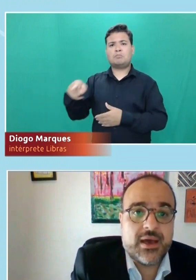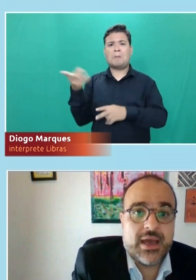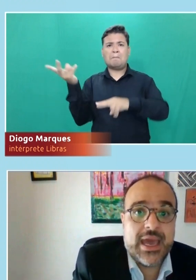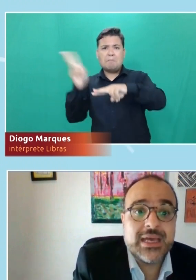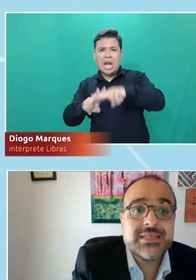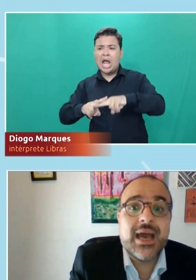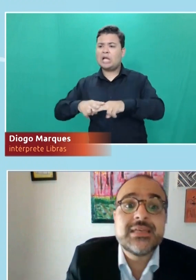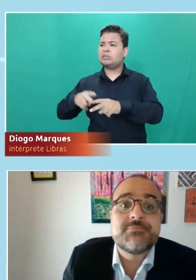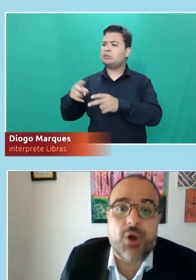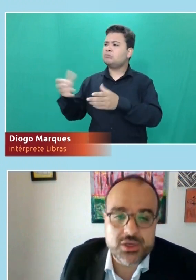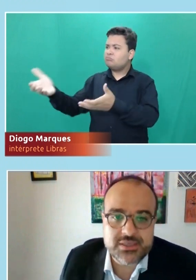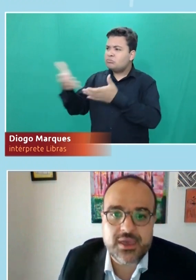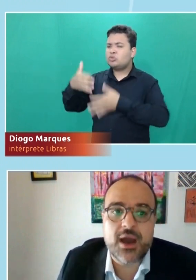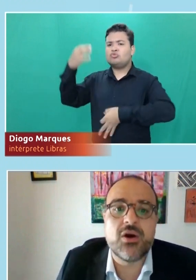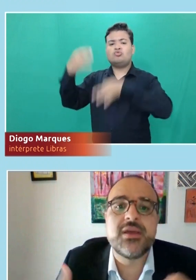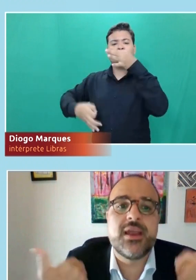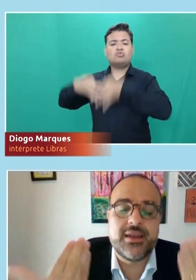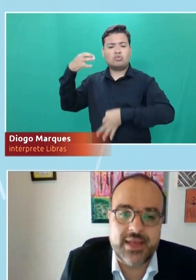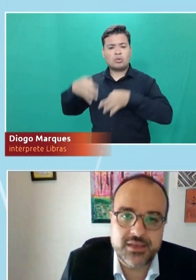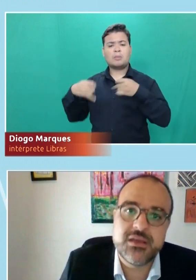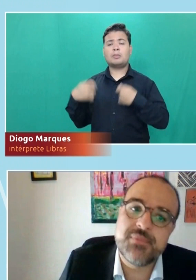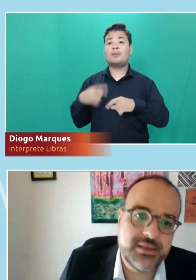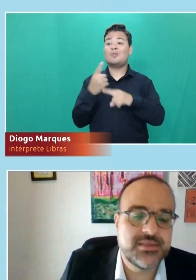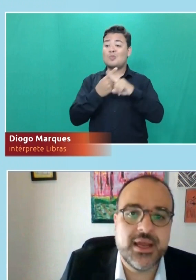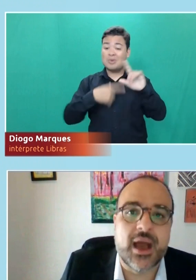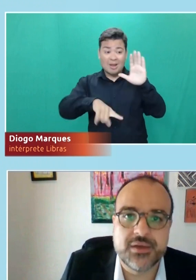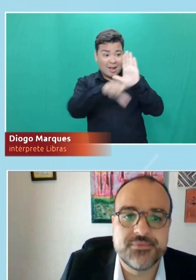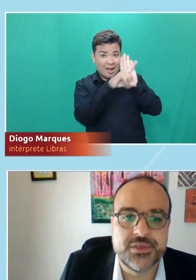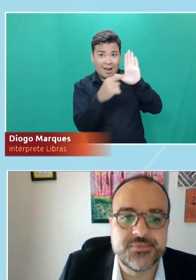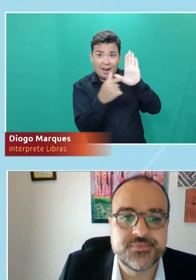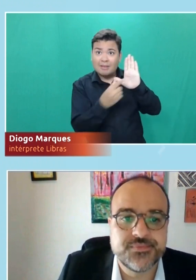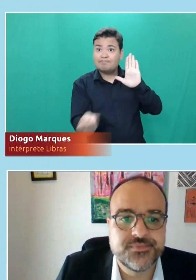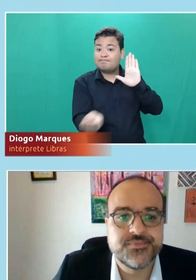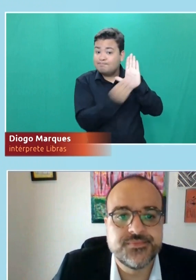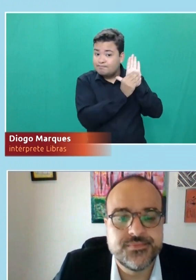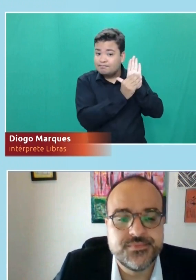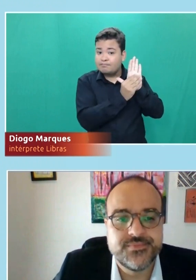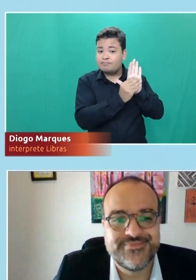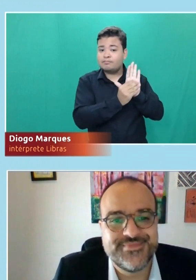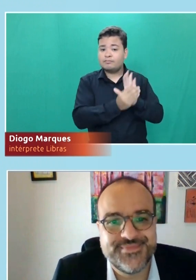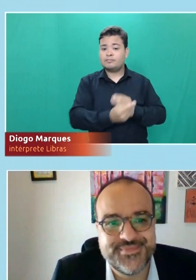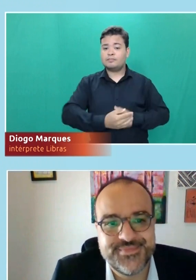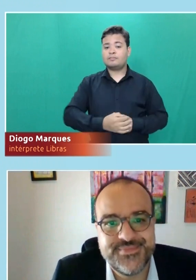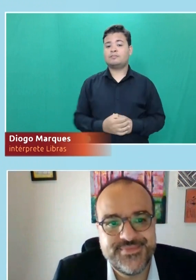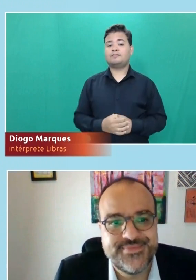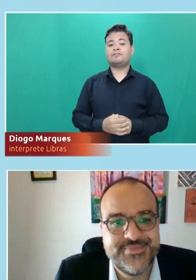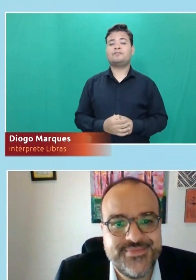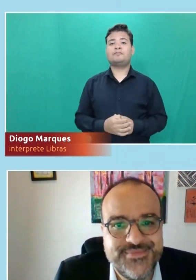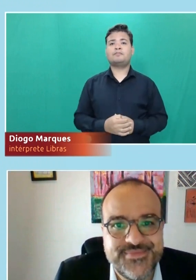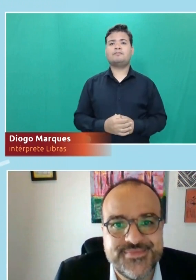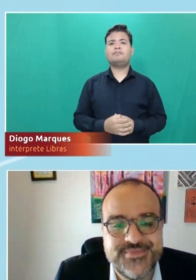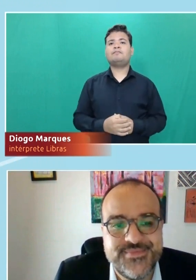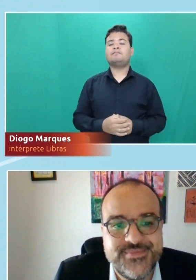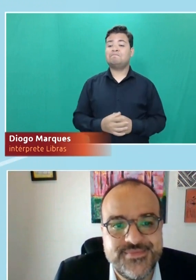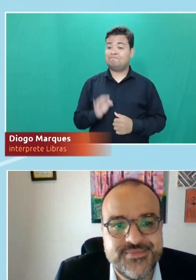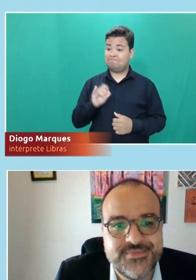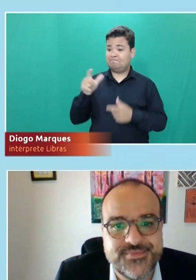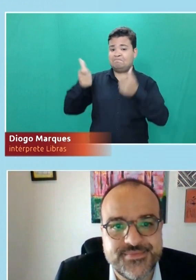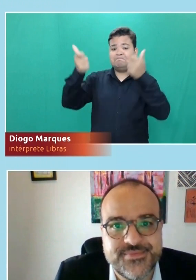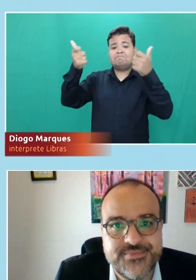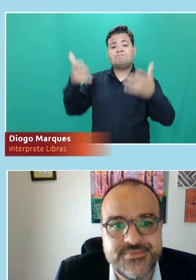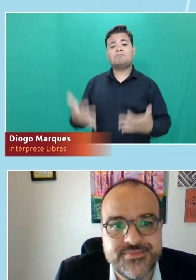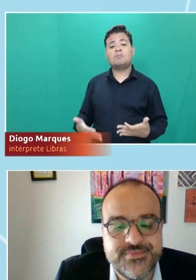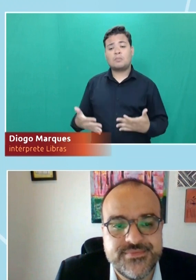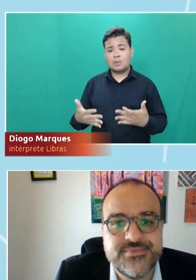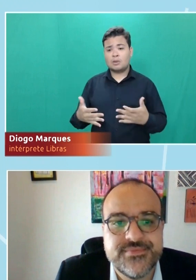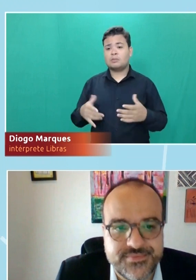porque é essa a resposta que a ordem e a legalidade tem para lhes entregar. Bom, o senhor falou que é necessário